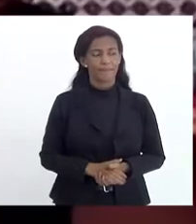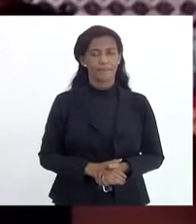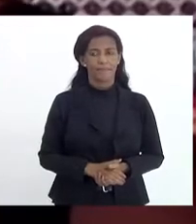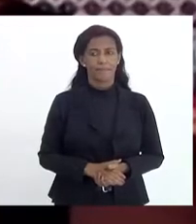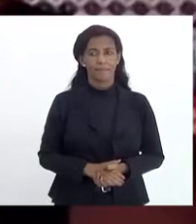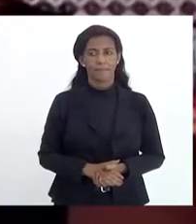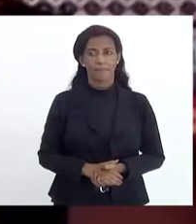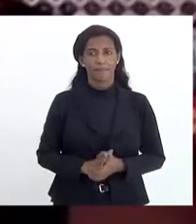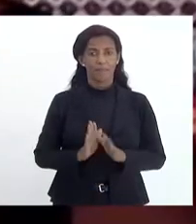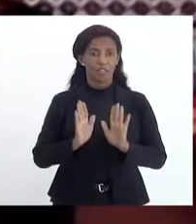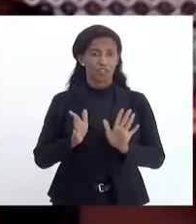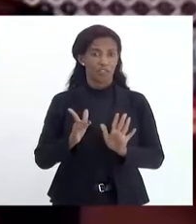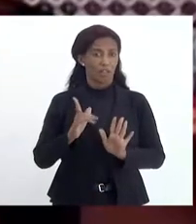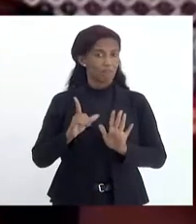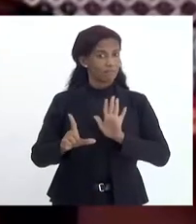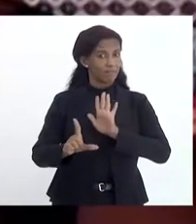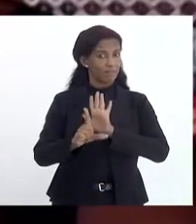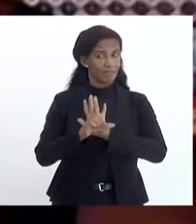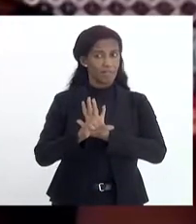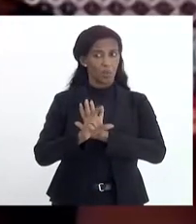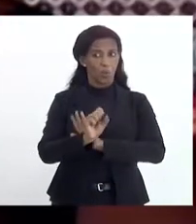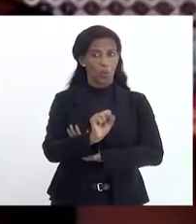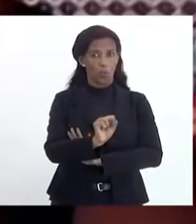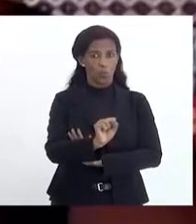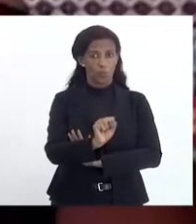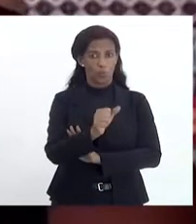já é lei. A Lei